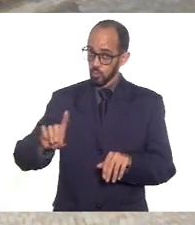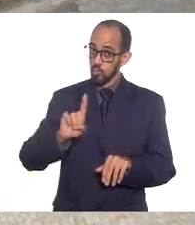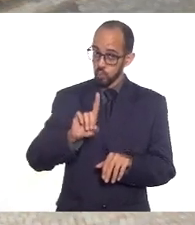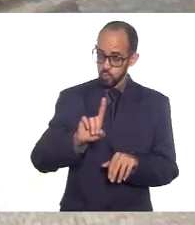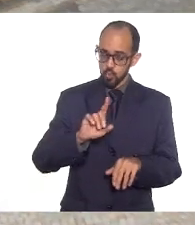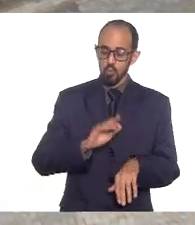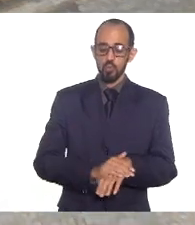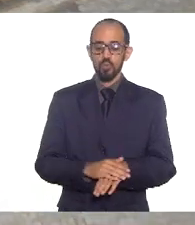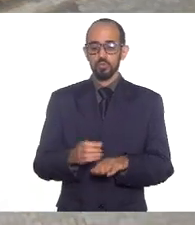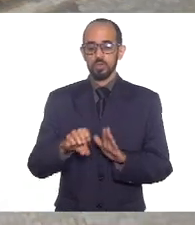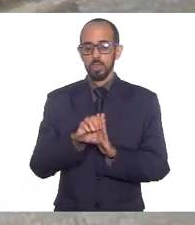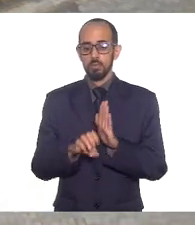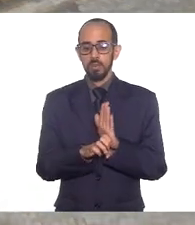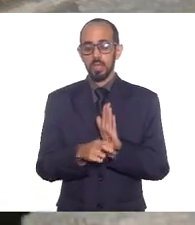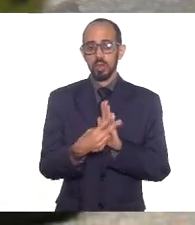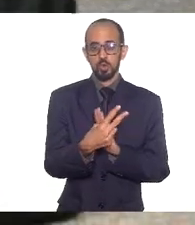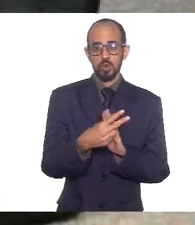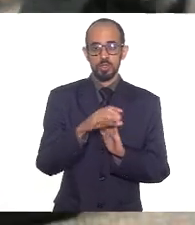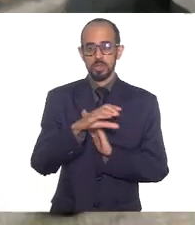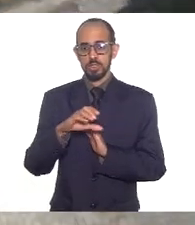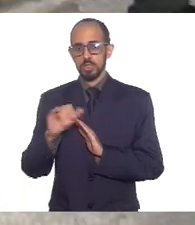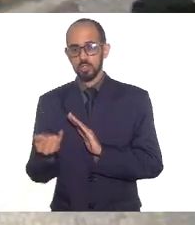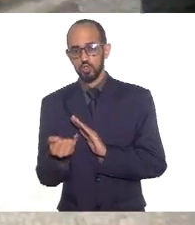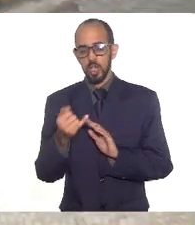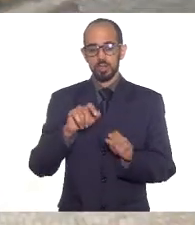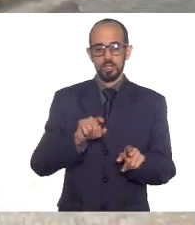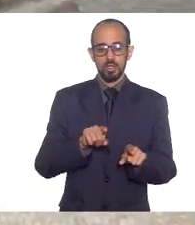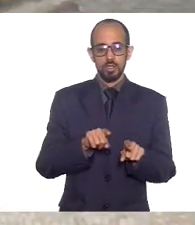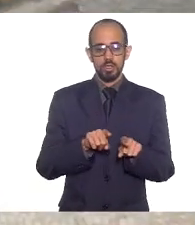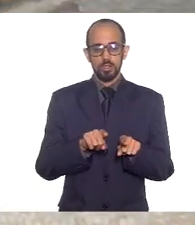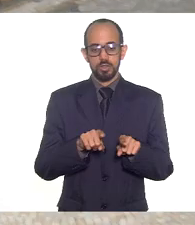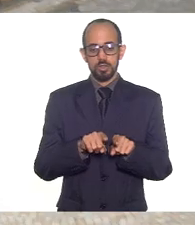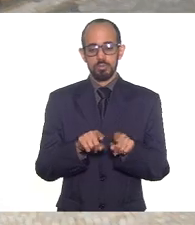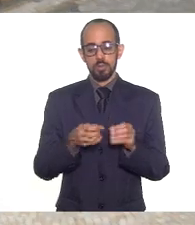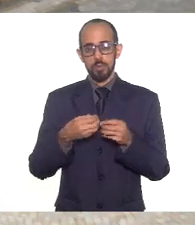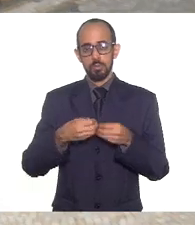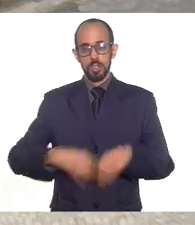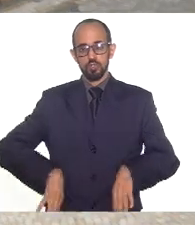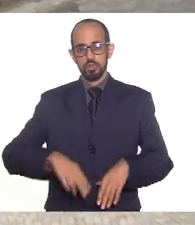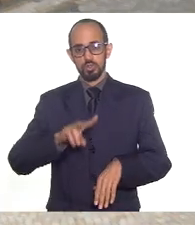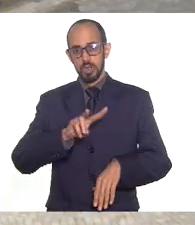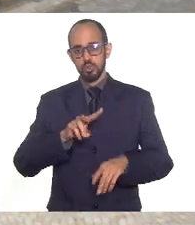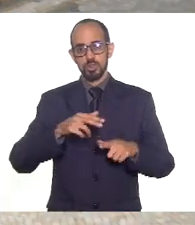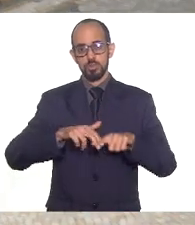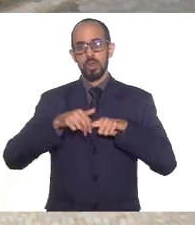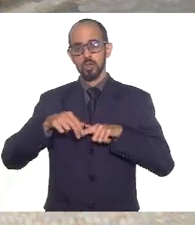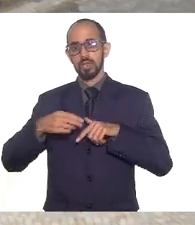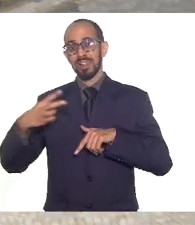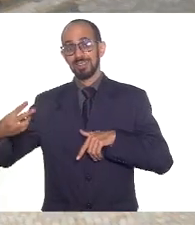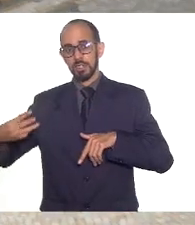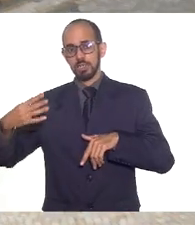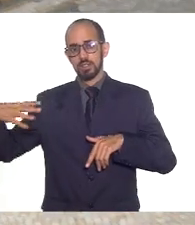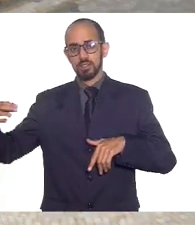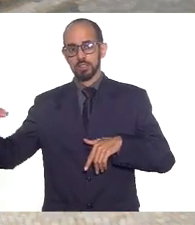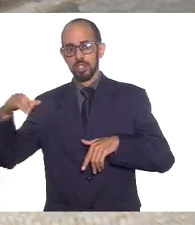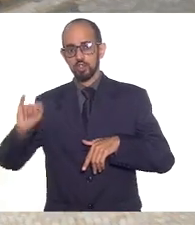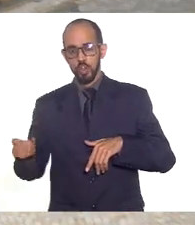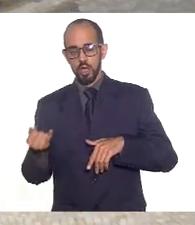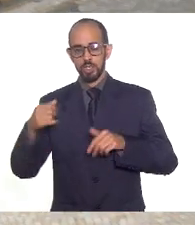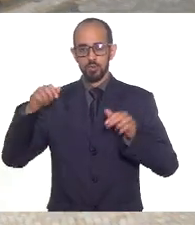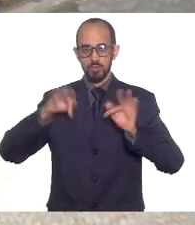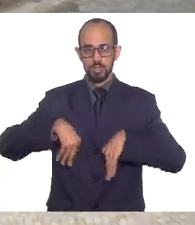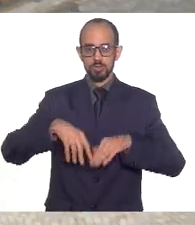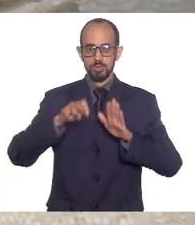e pela Emenda dois da ccj pela prejudicar habilidade a emenda dois pela Emenda três da ccj concluindo para o